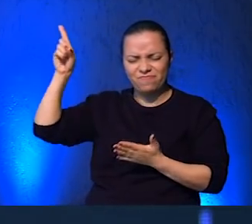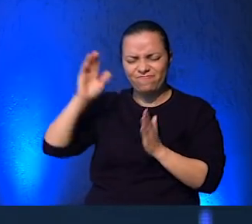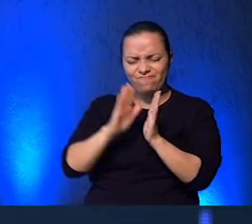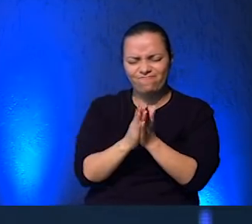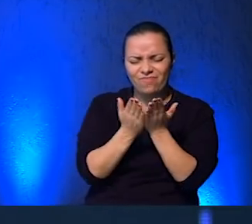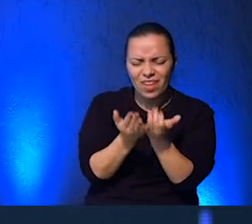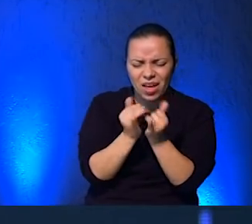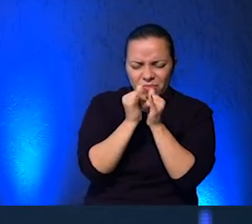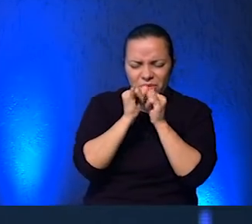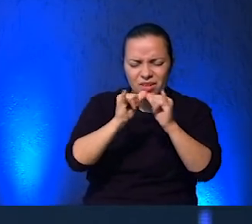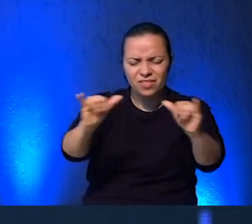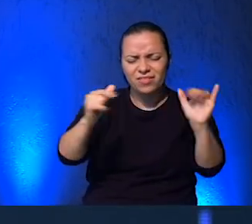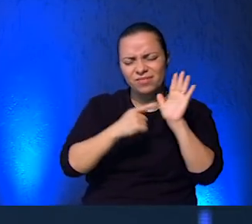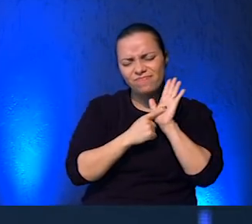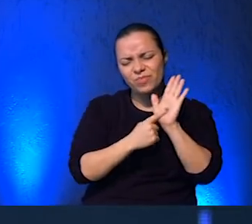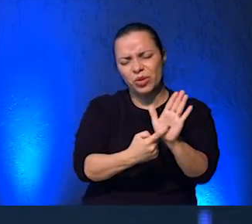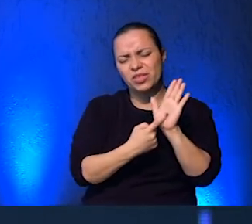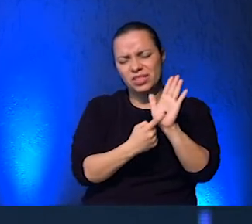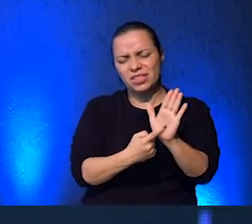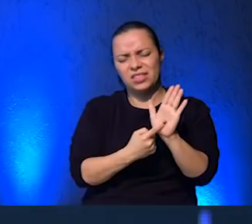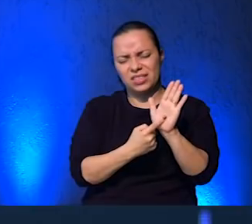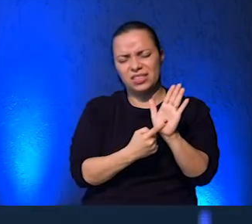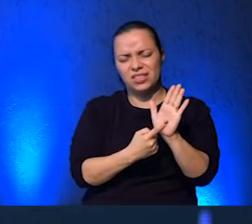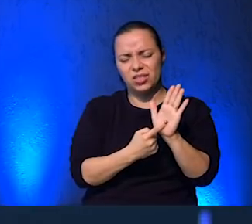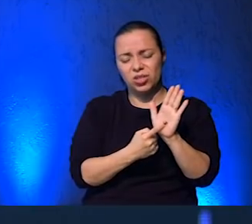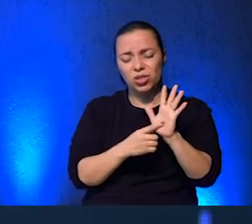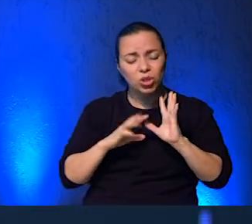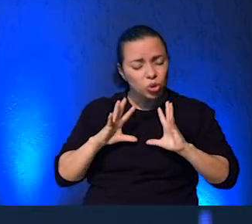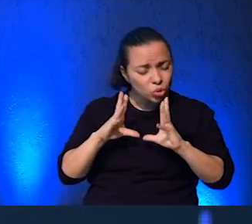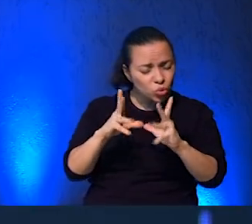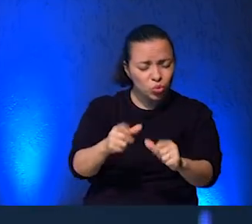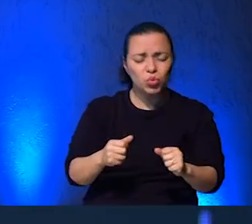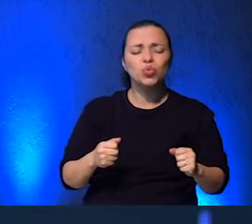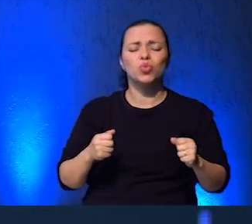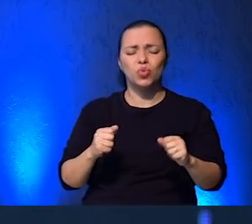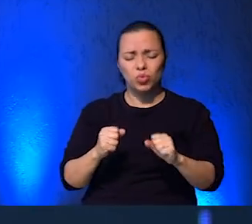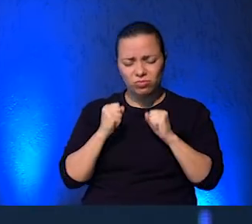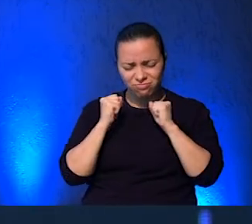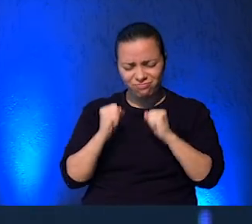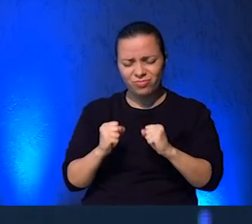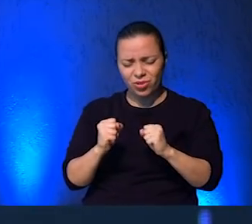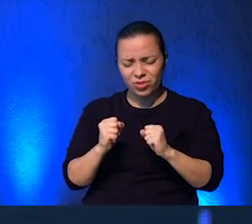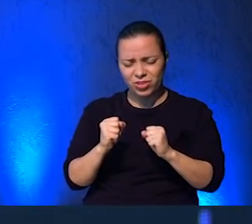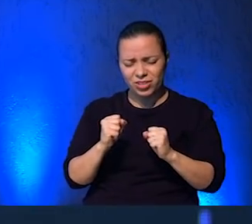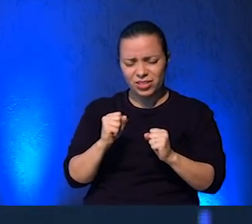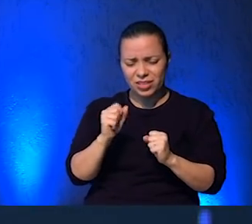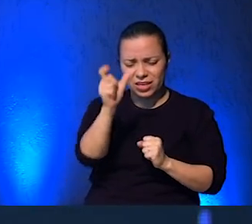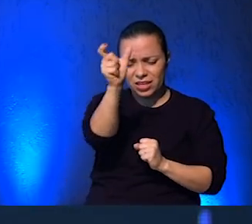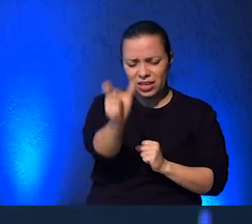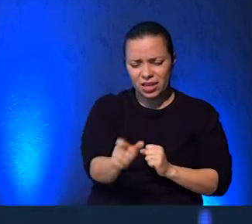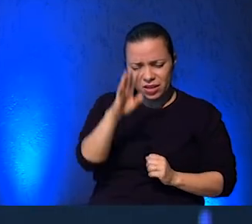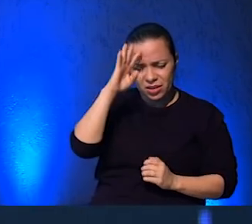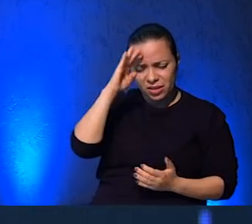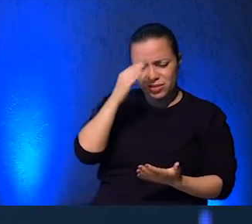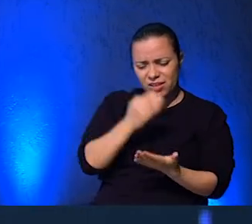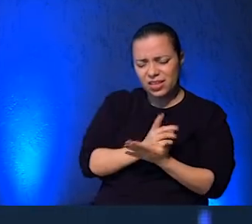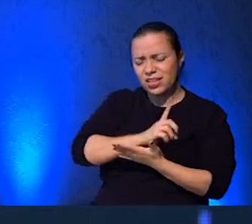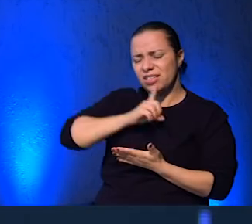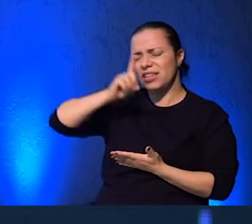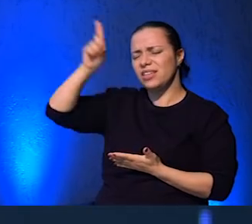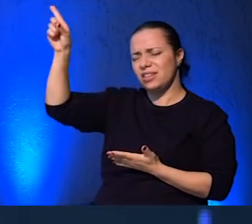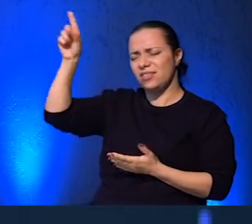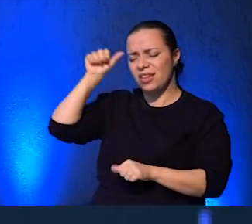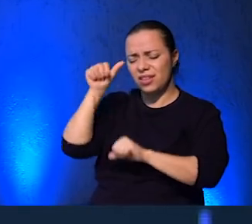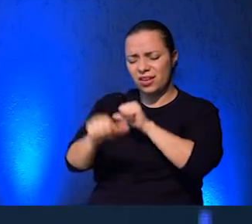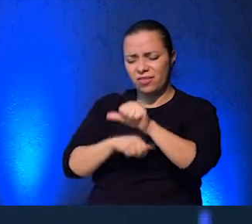possível ao que crer ou aleluia ao que crê sua féria e multada por justiça